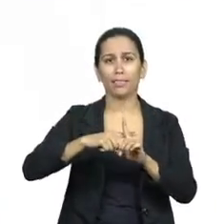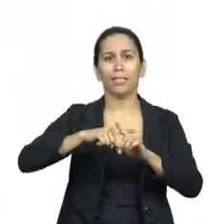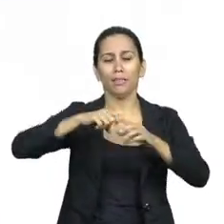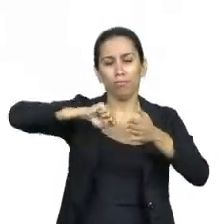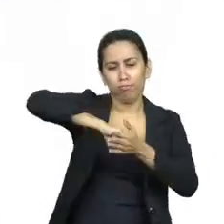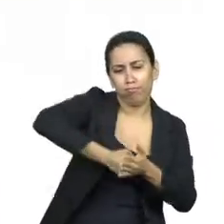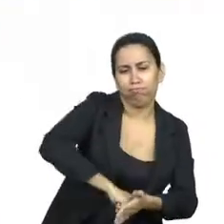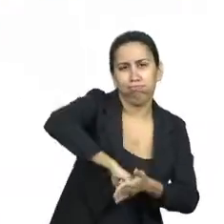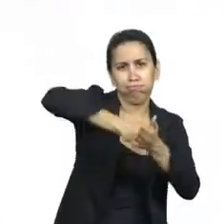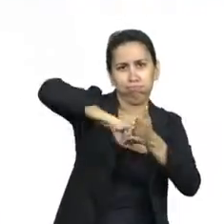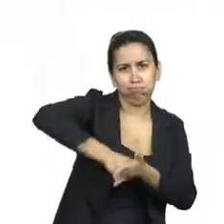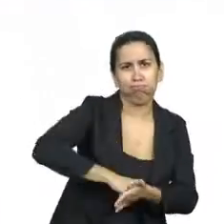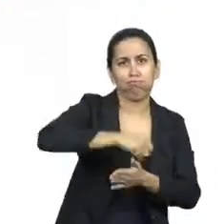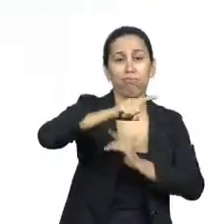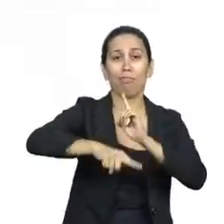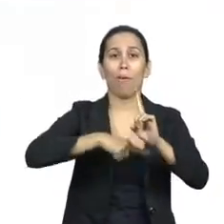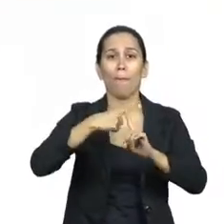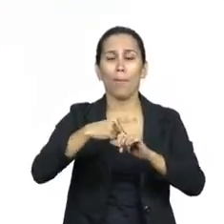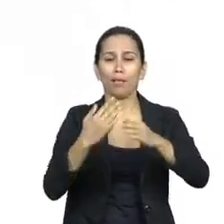informagem de maneira correta.